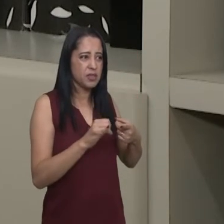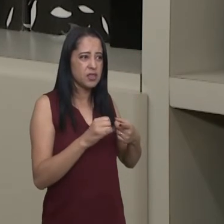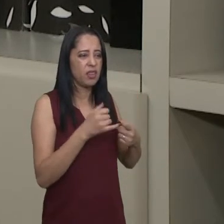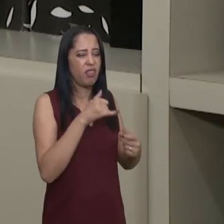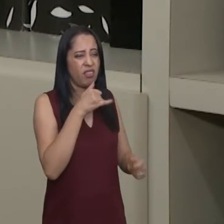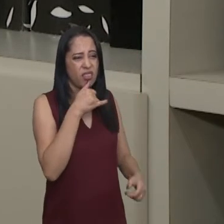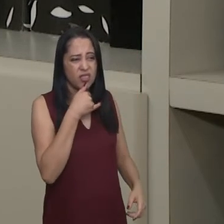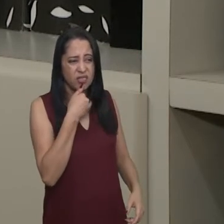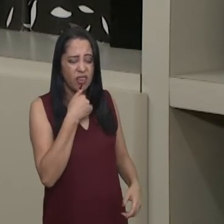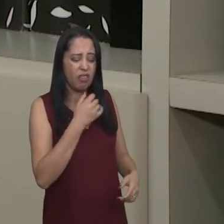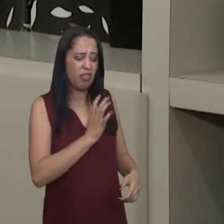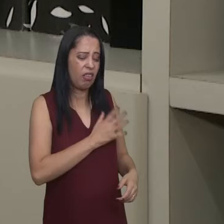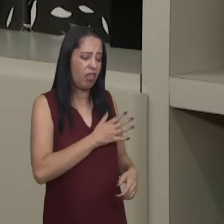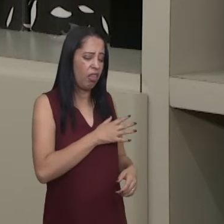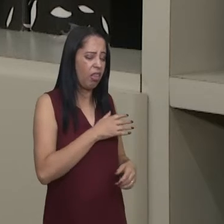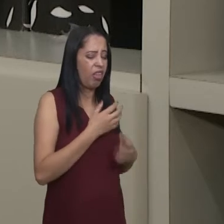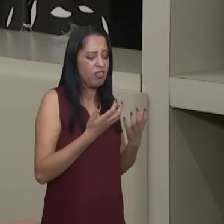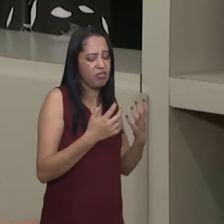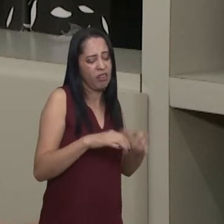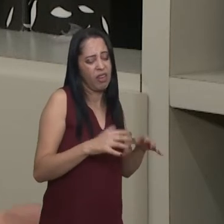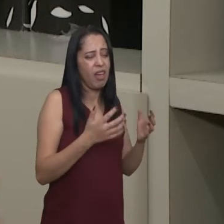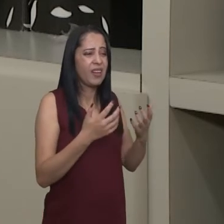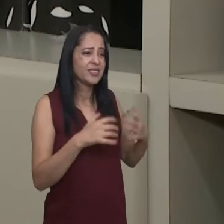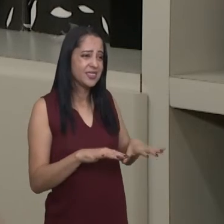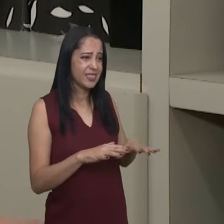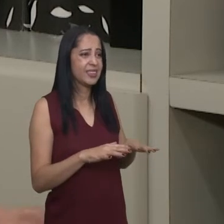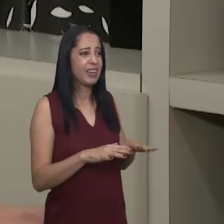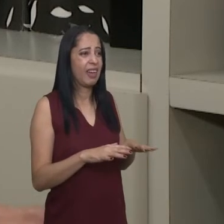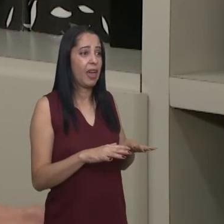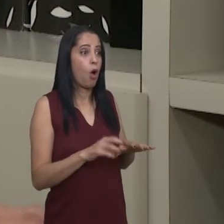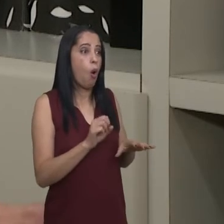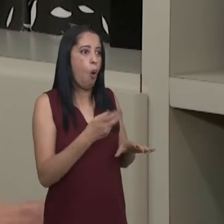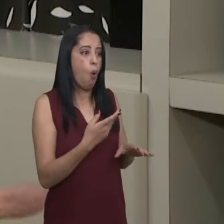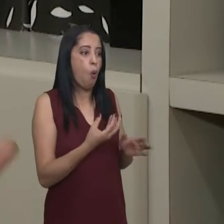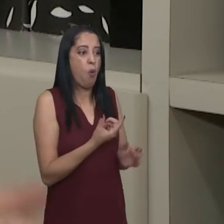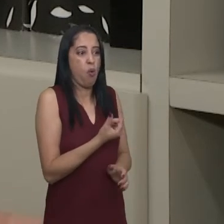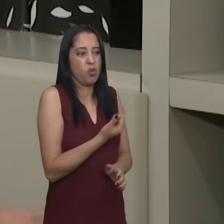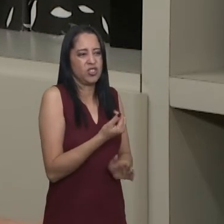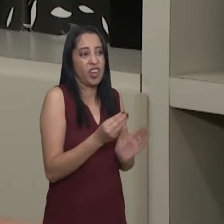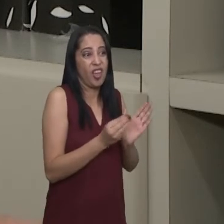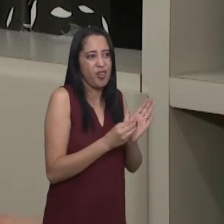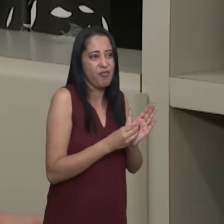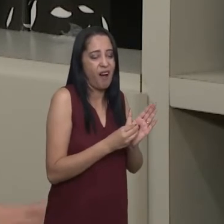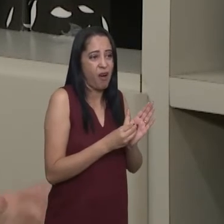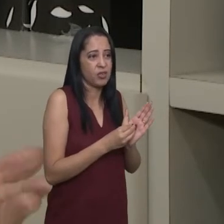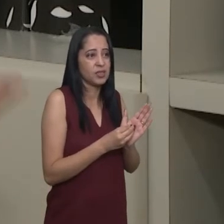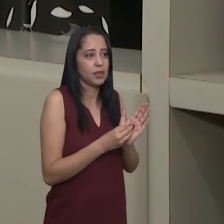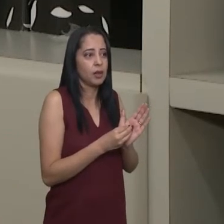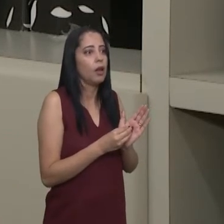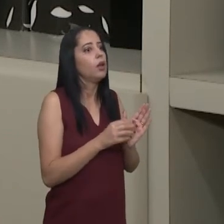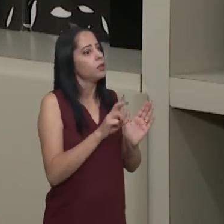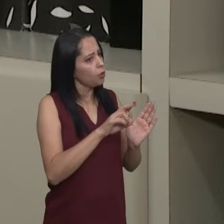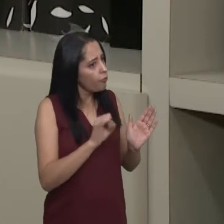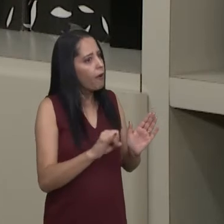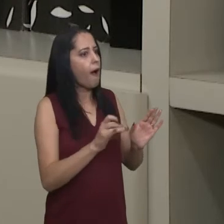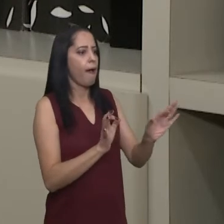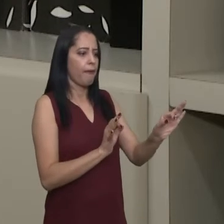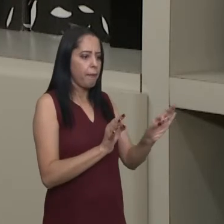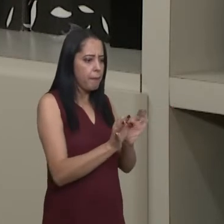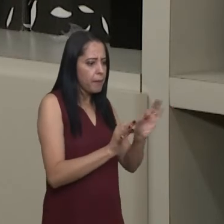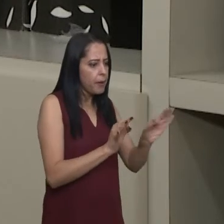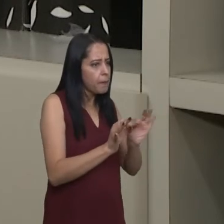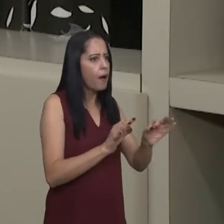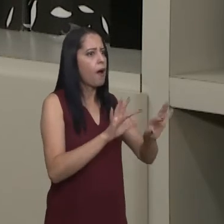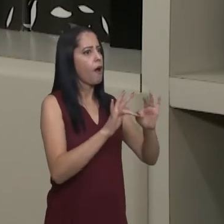com muita tristeza no coração, ou principalmente sem mínimo de condição para alimentar seus filhos, então vá lá fazer seu